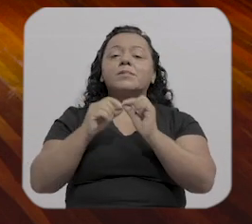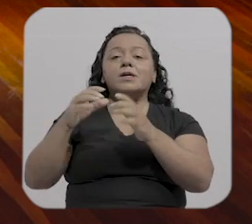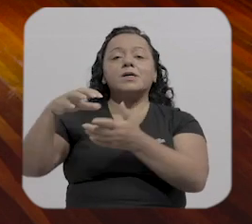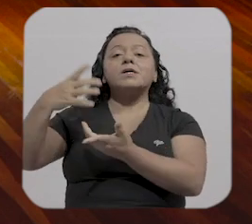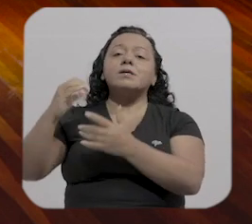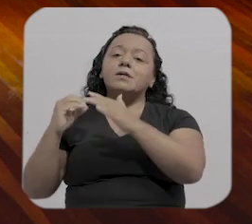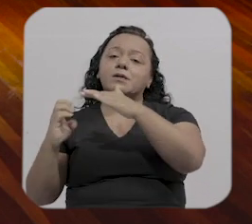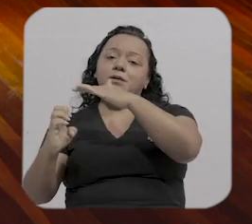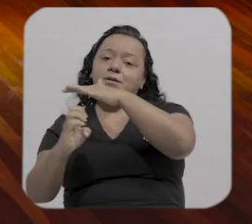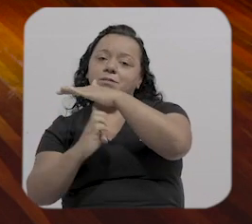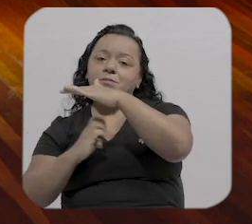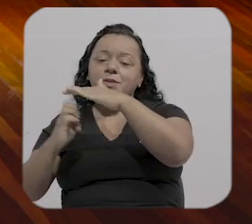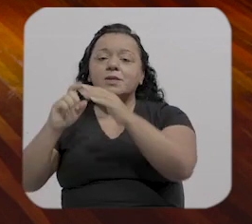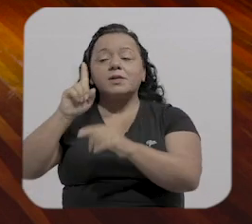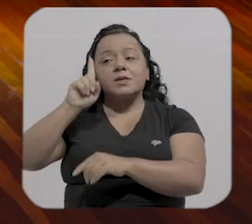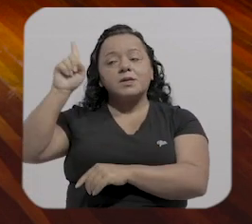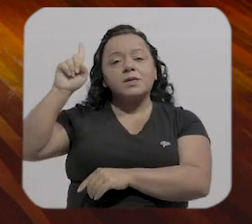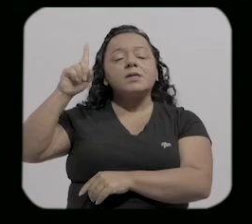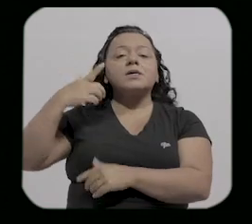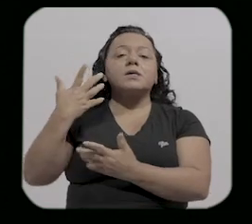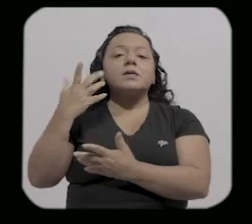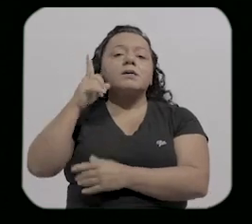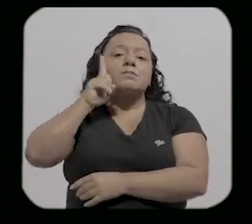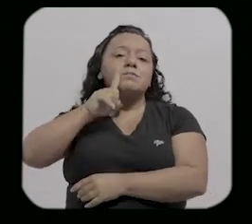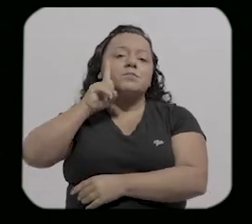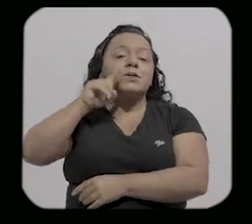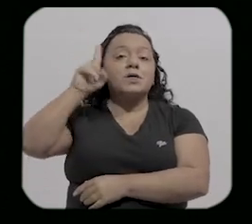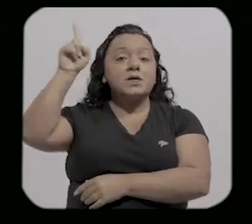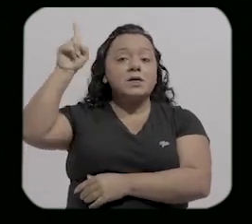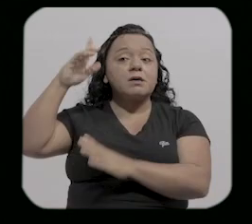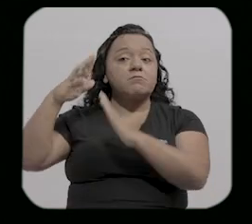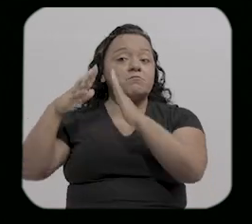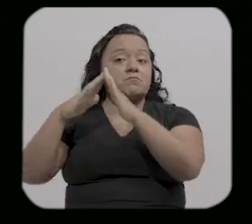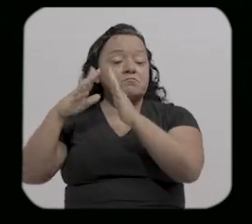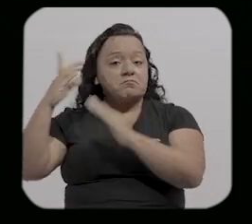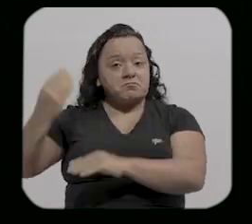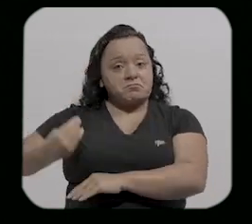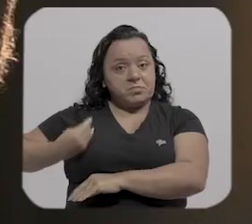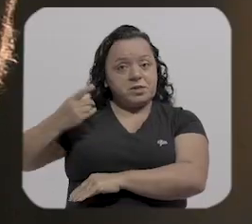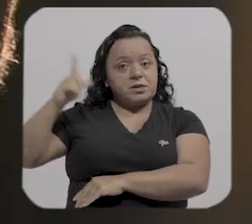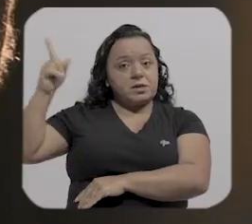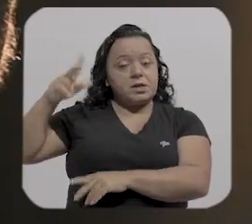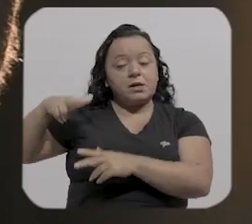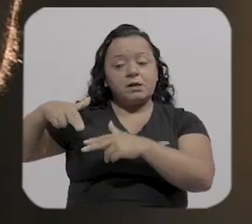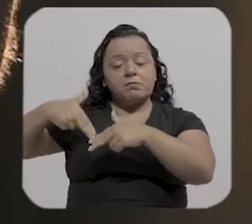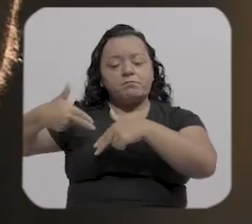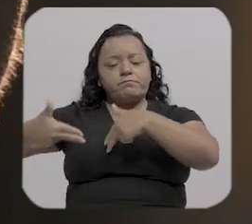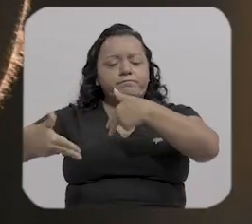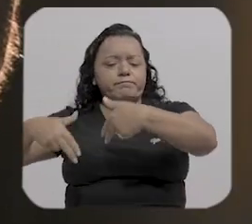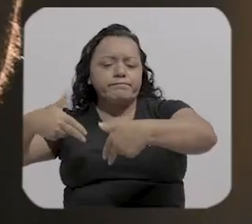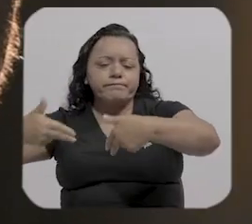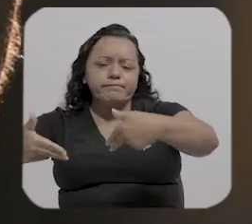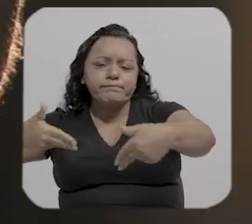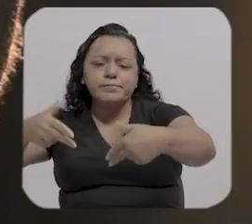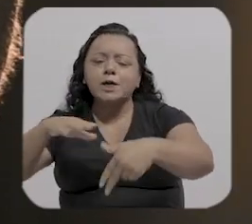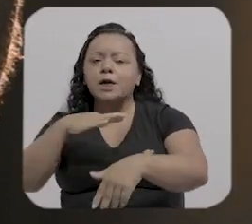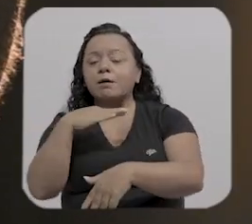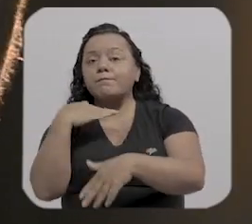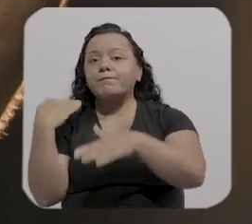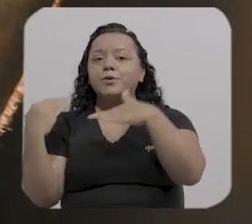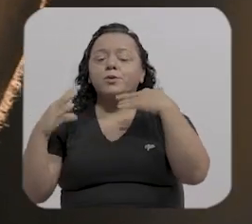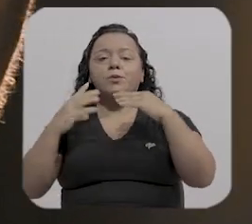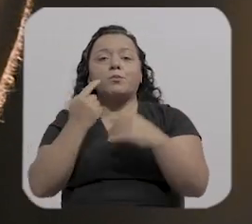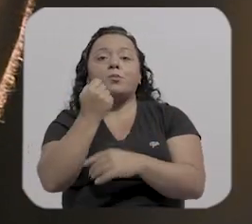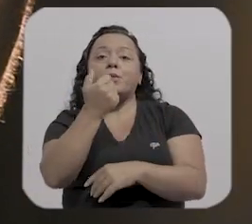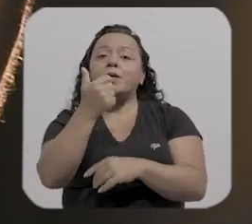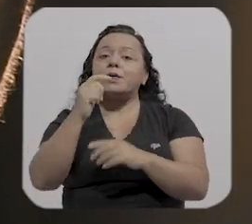Comissão Morseguin, né? A casa onde eles estiveram, que morreram quase todos. Então, já me deparei com essas fotos, antes